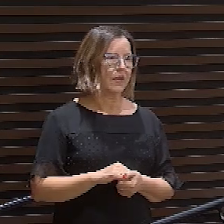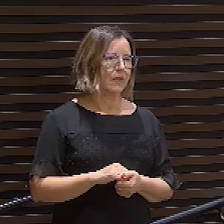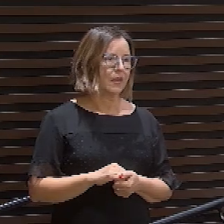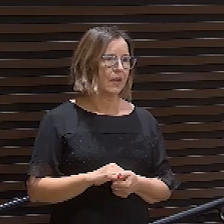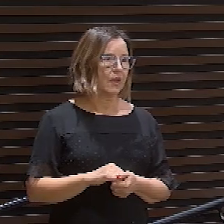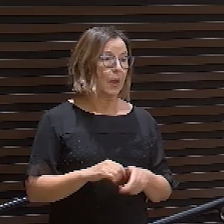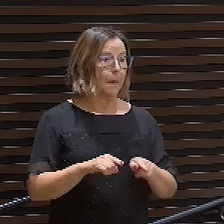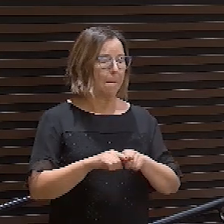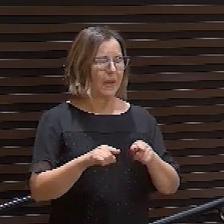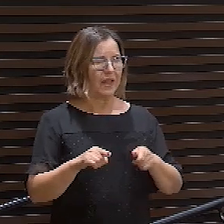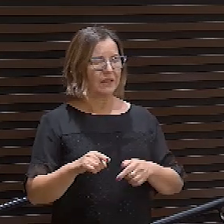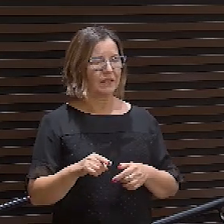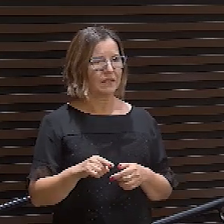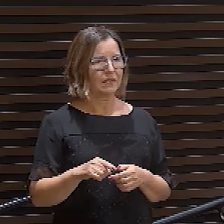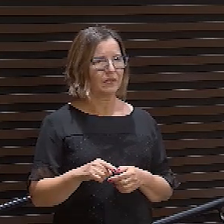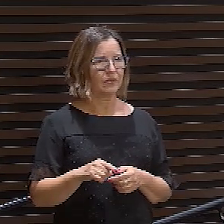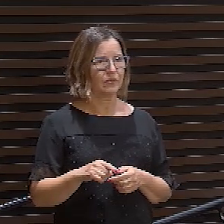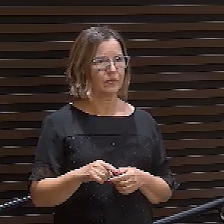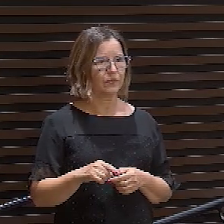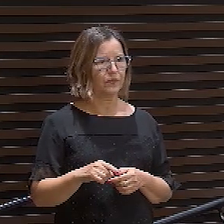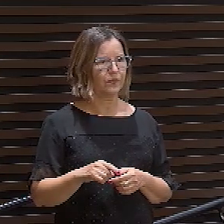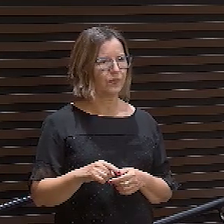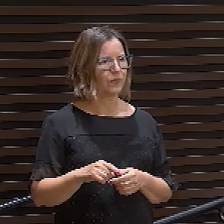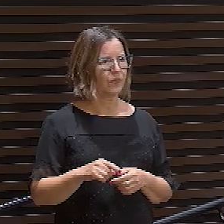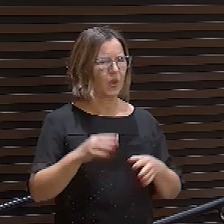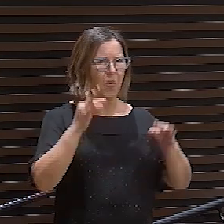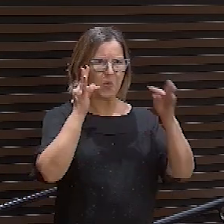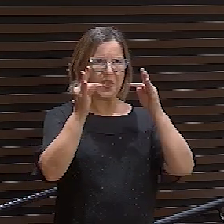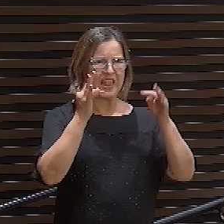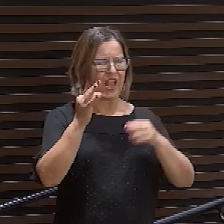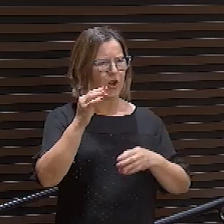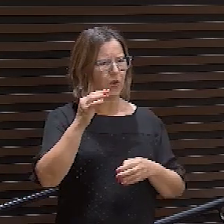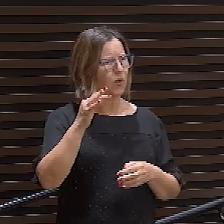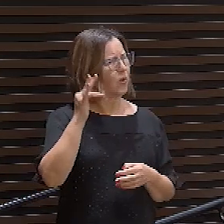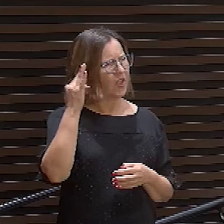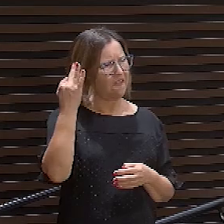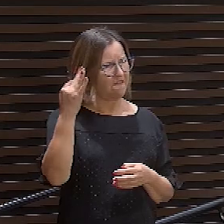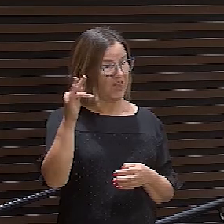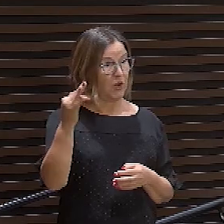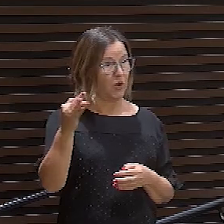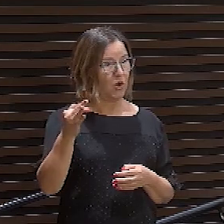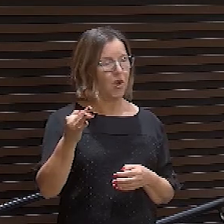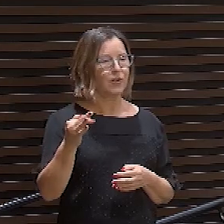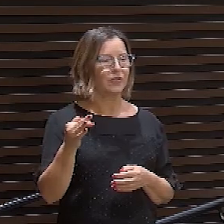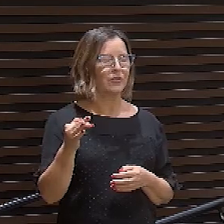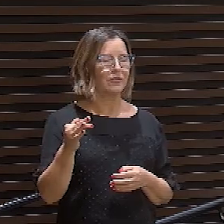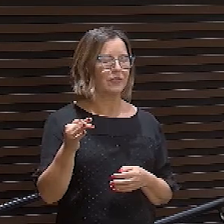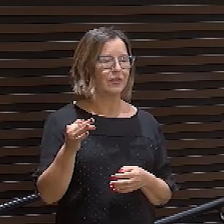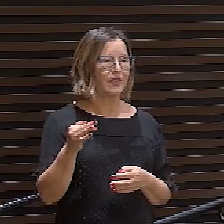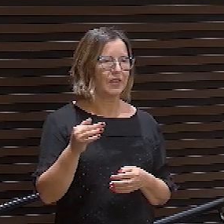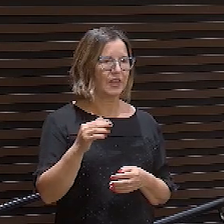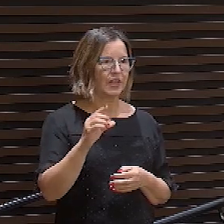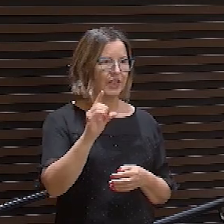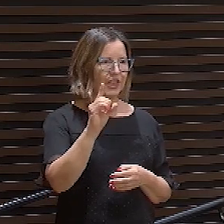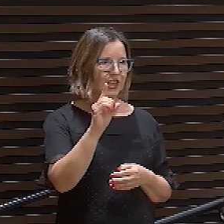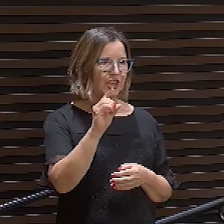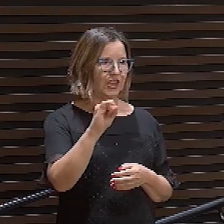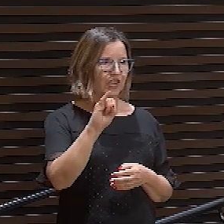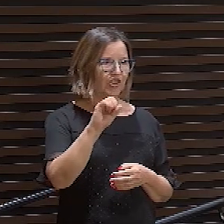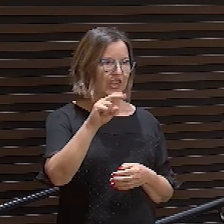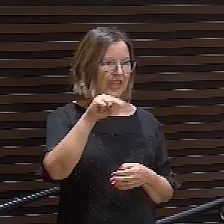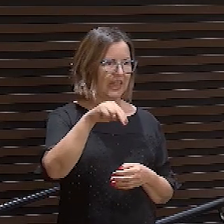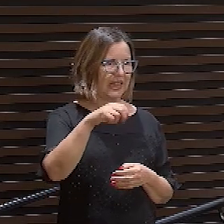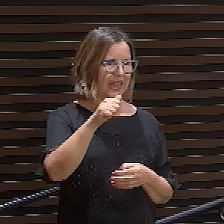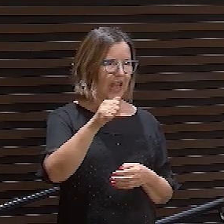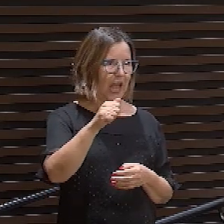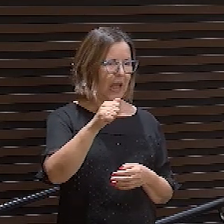o teólogo e filósofo existencialista dinamarquês, ele rola para